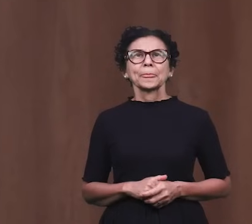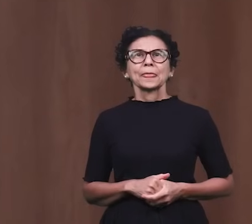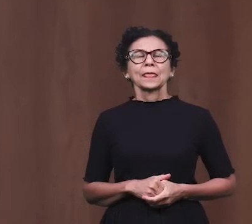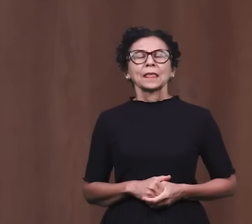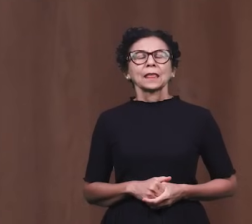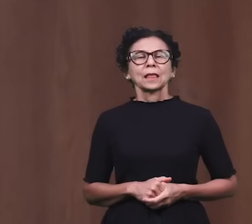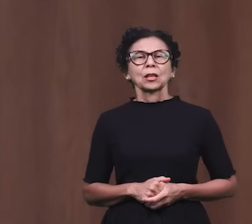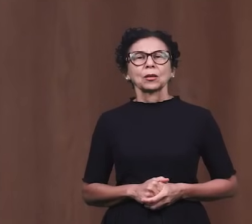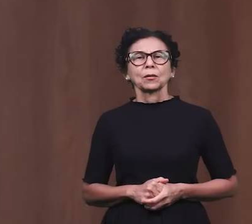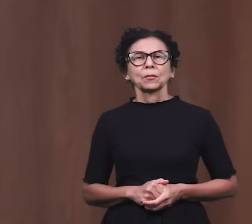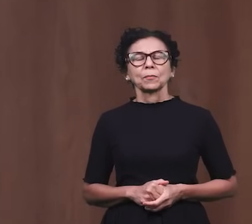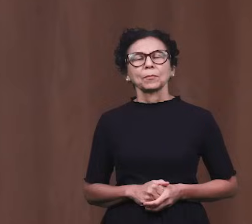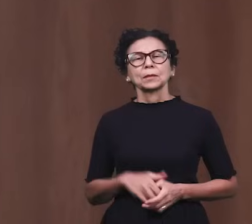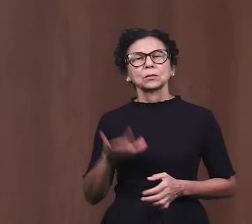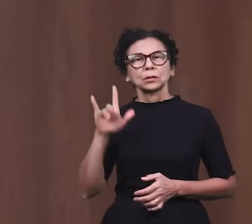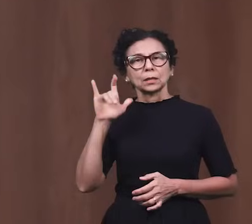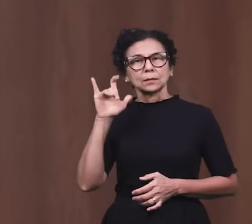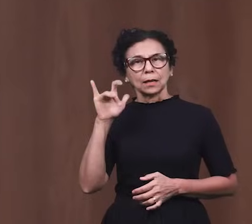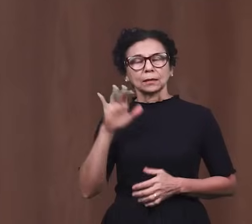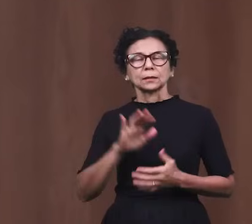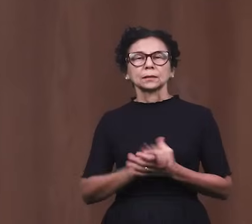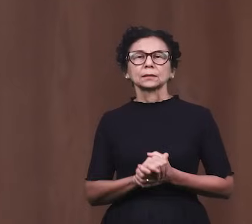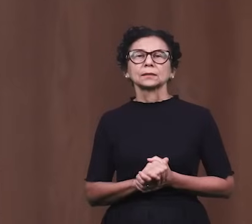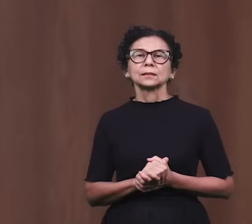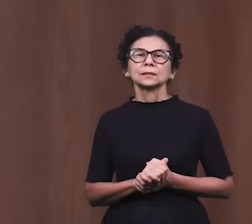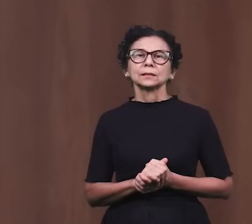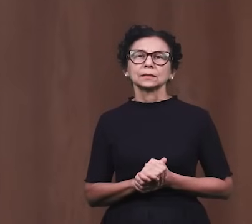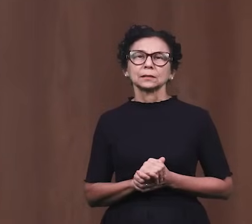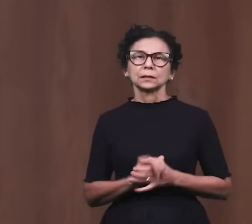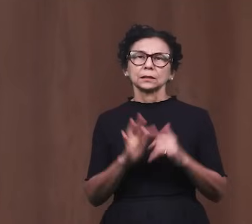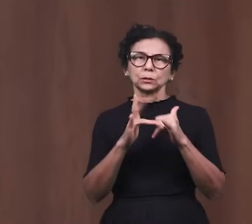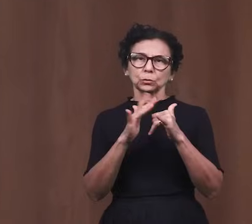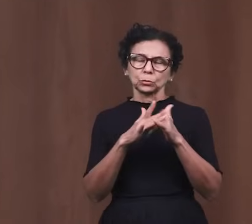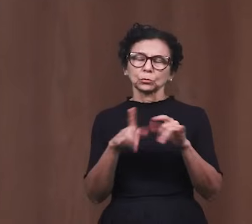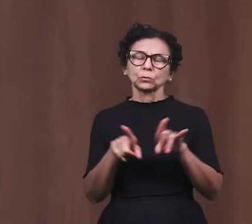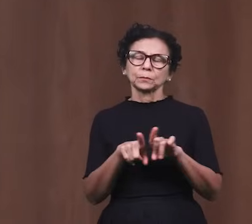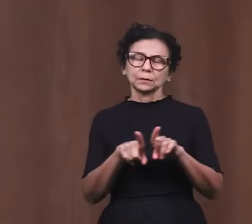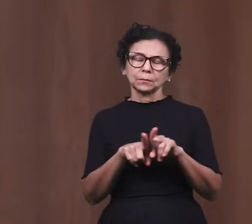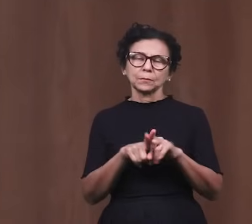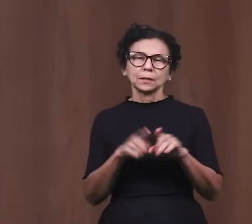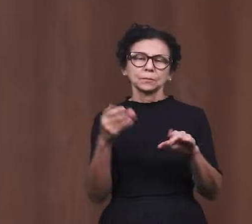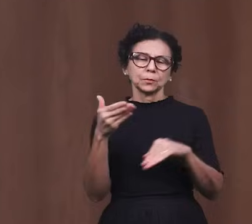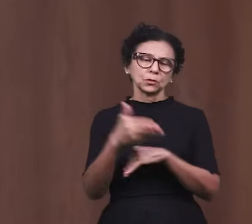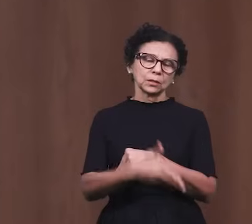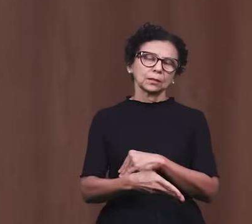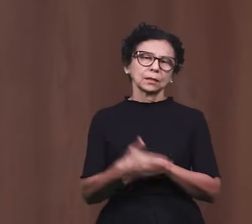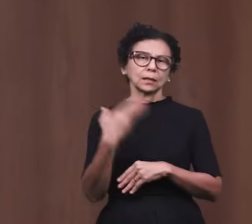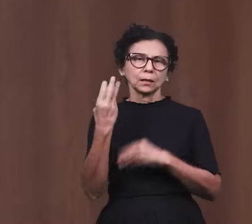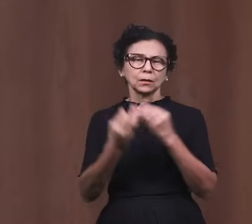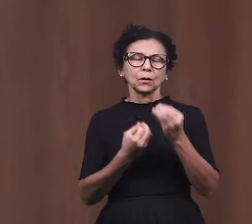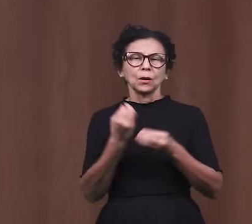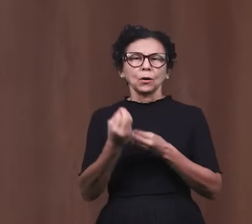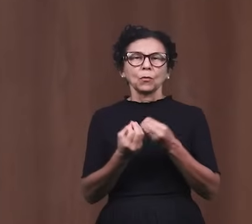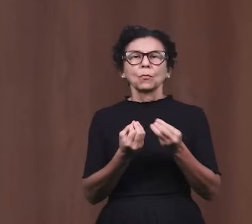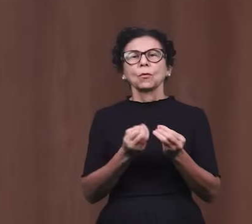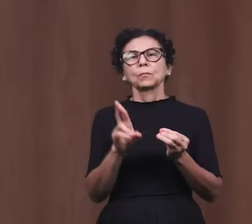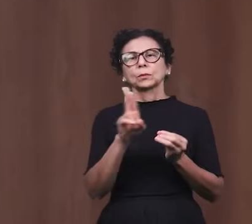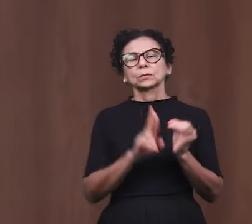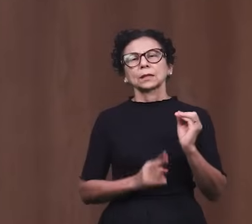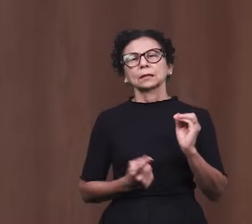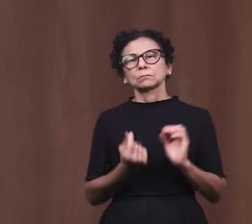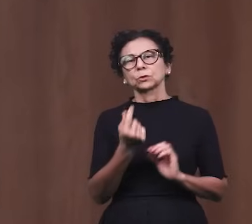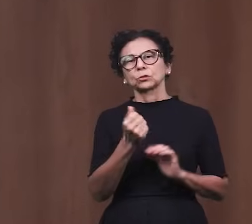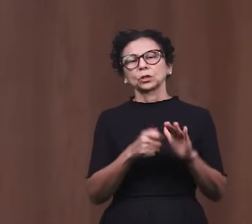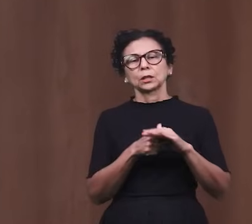arroba é @Daniel Carrareto, é o meu Instagram, minha rede social no YouTube também. E quem quiser aprender, entender mais sobre investimentos,